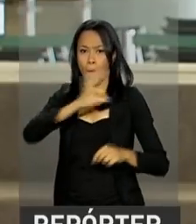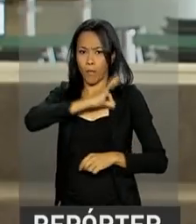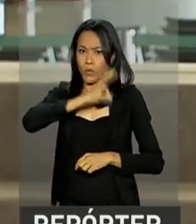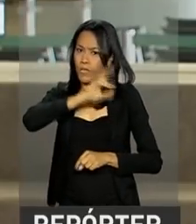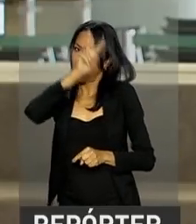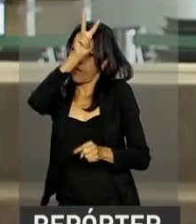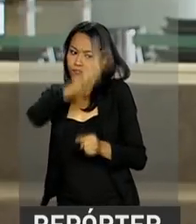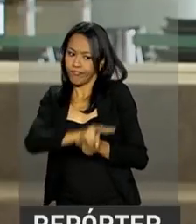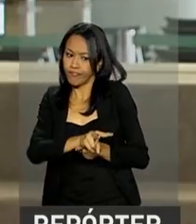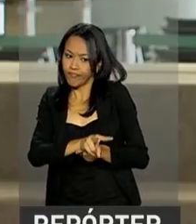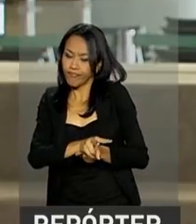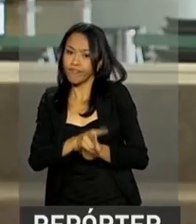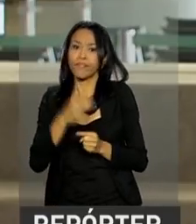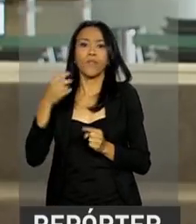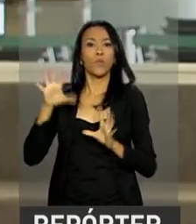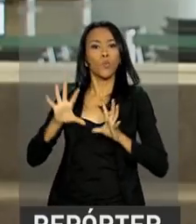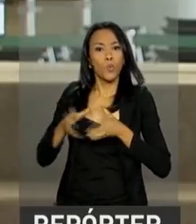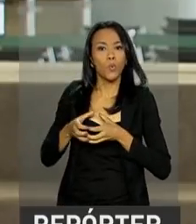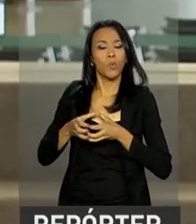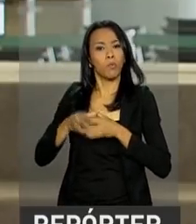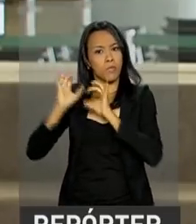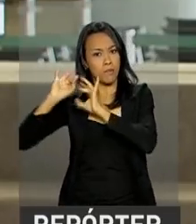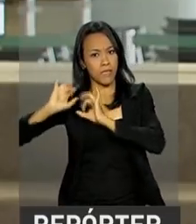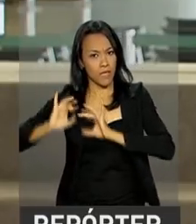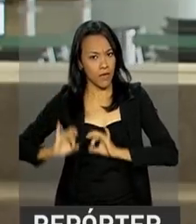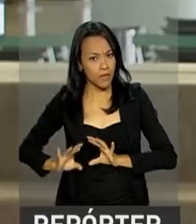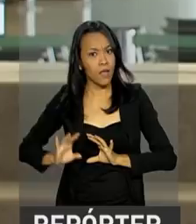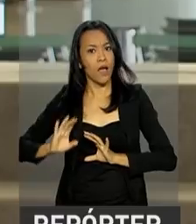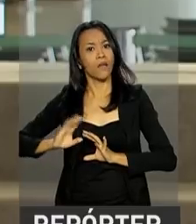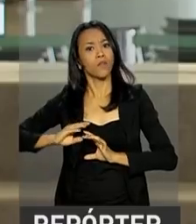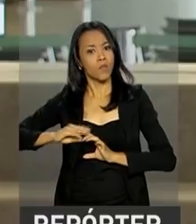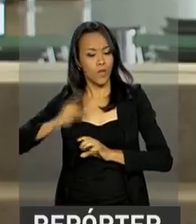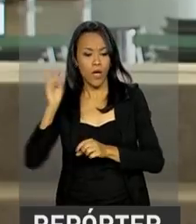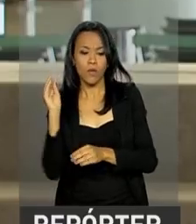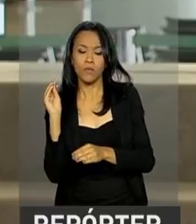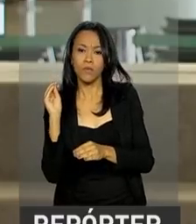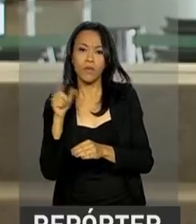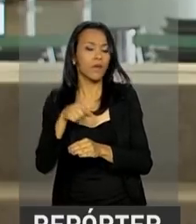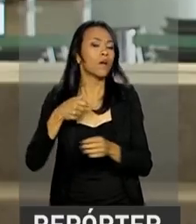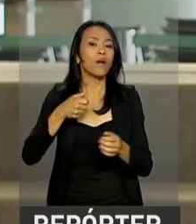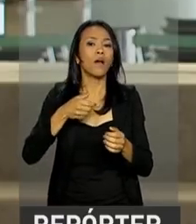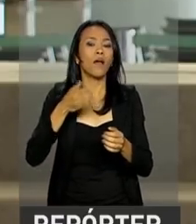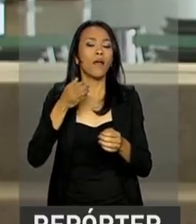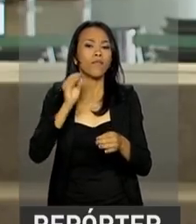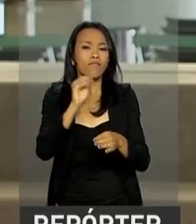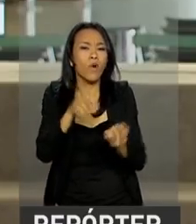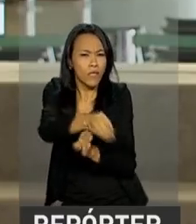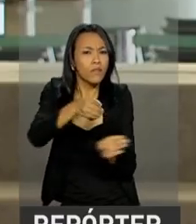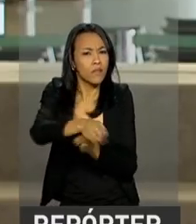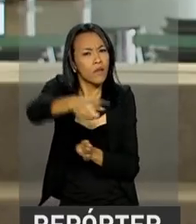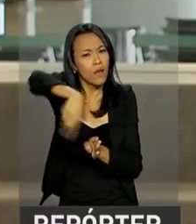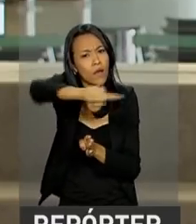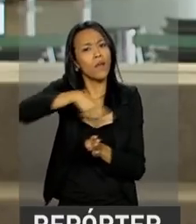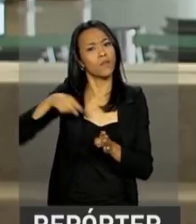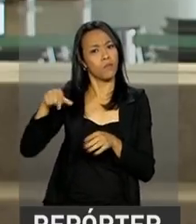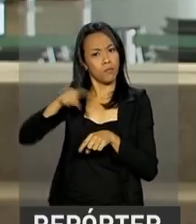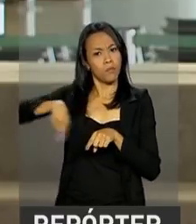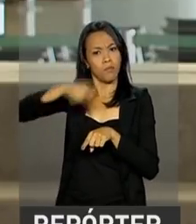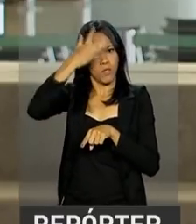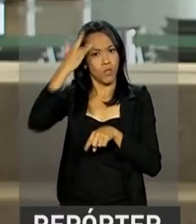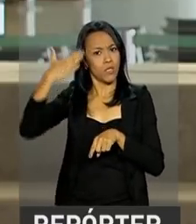pericial expire especializado e ininterrupto e prestado por servidores previamente capacitados e